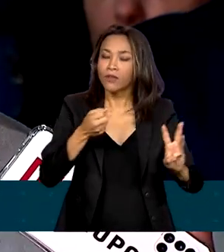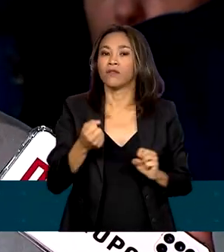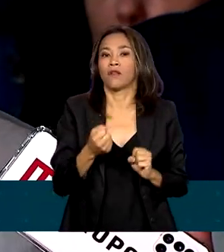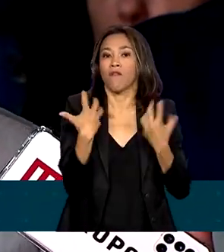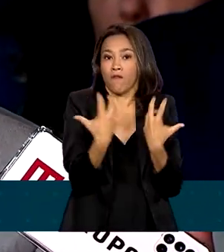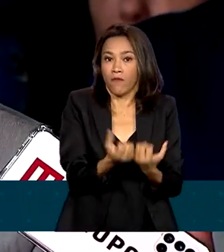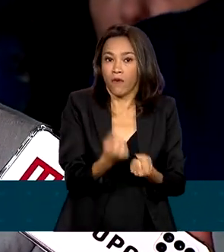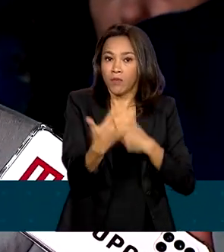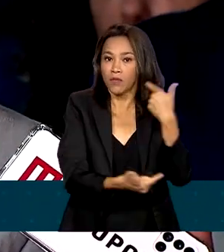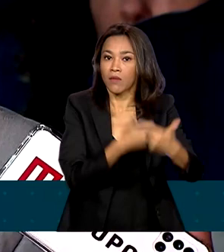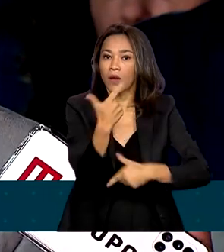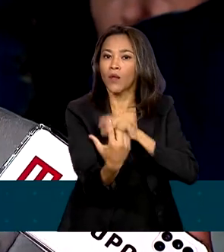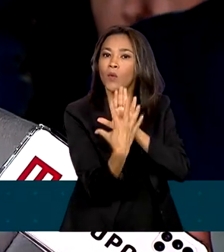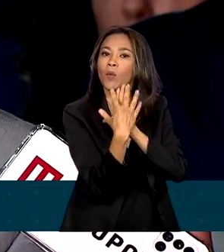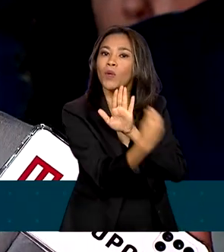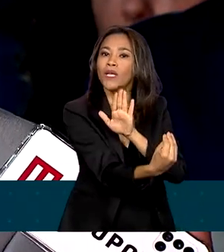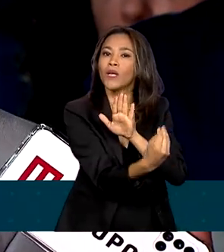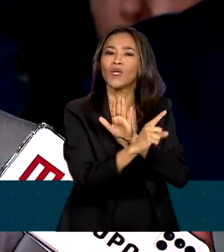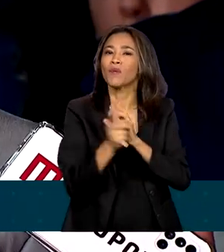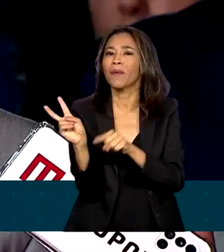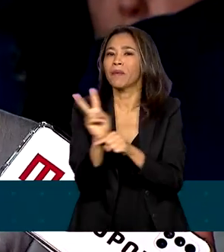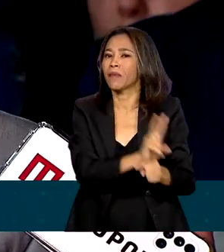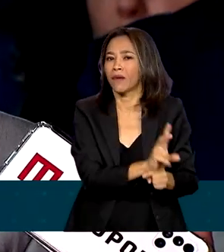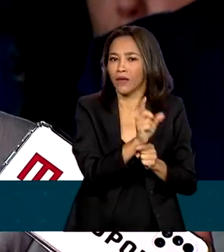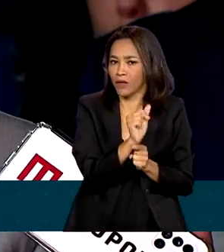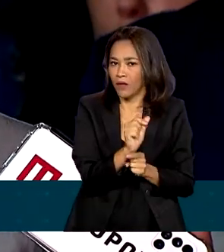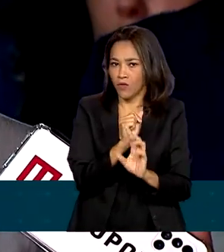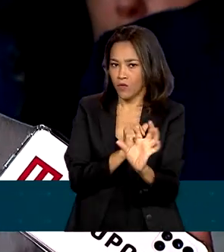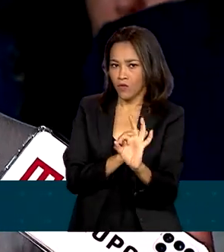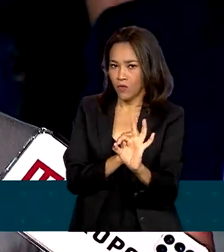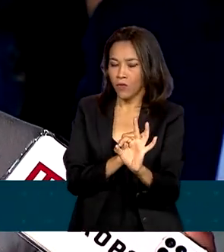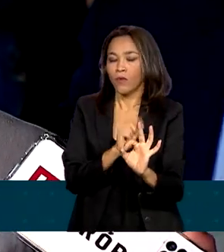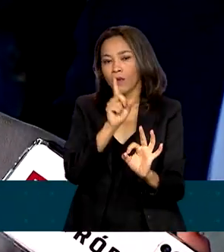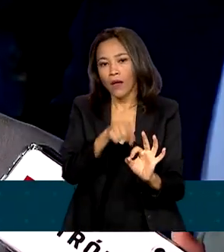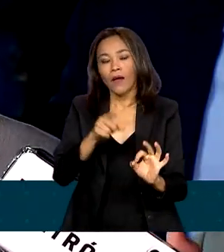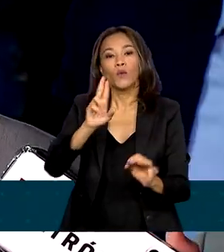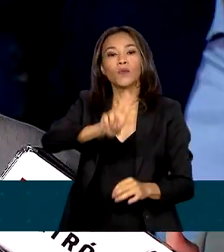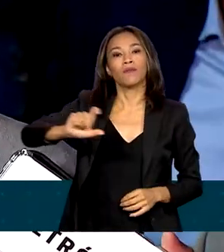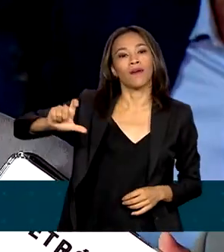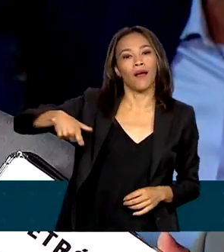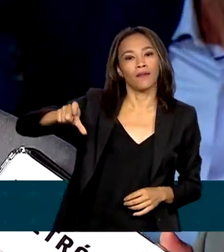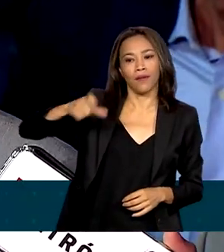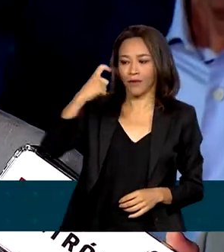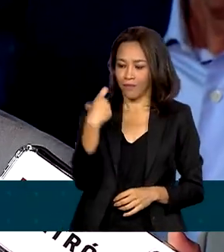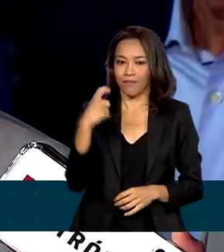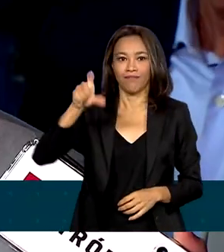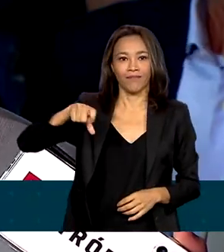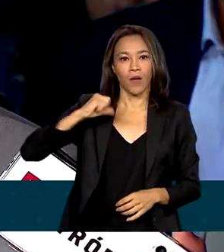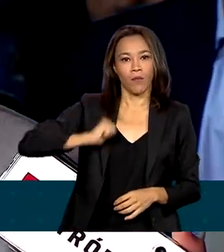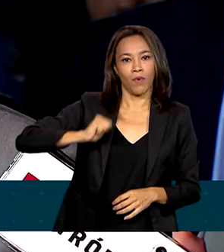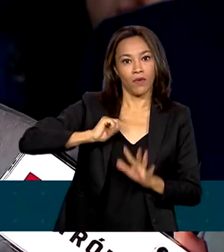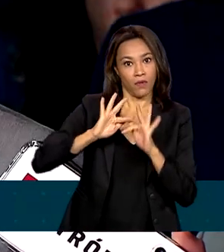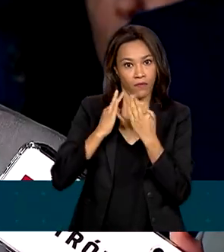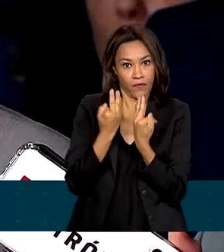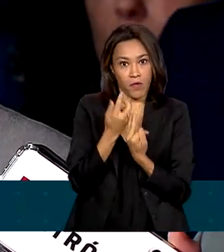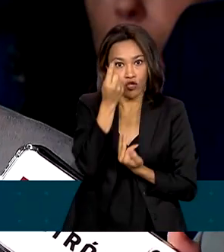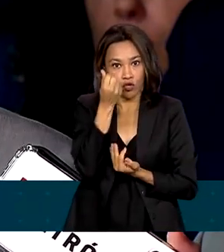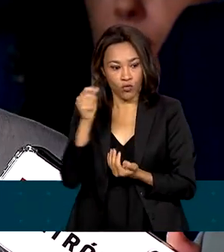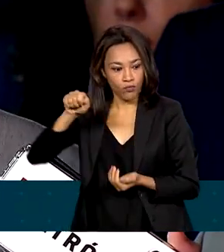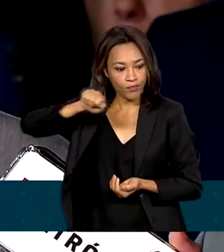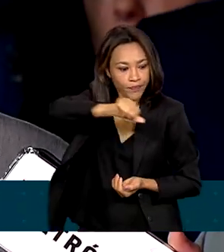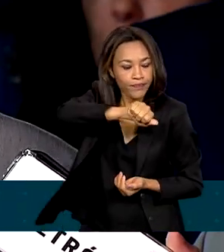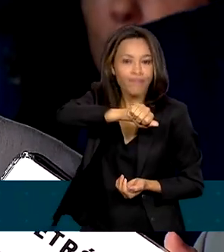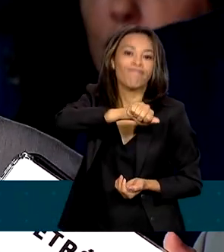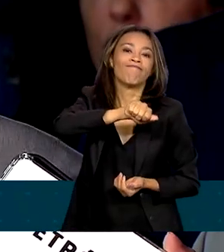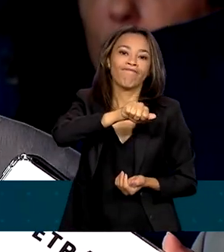num modelo que não é empréstimo. Na verdade, através do cartão Bolsa Família é feito um repasse,